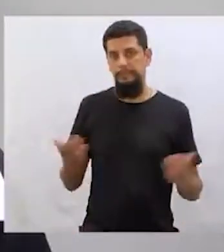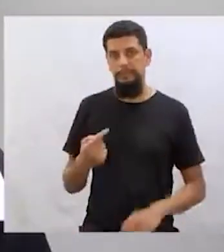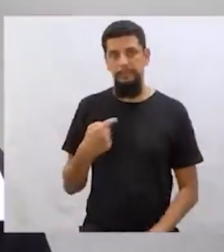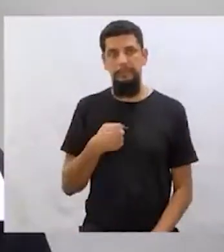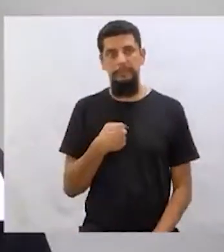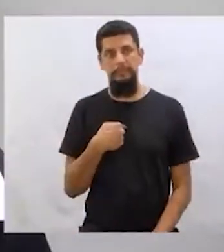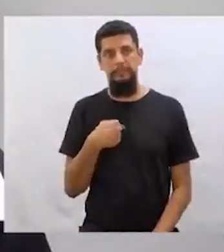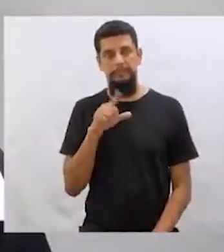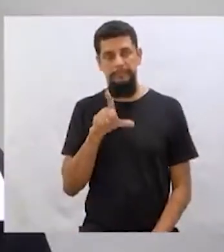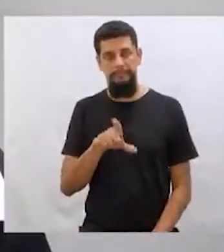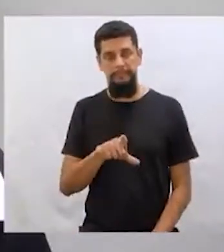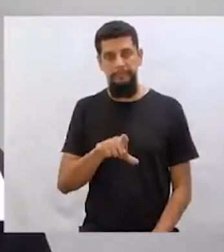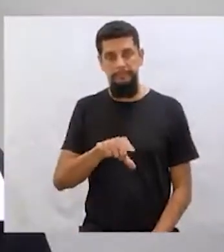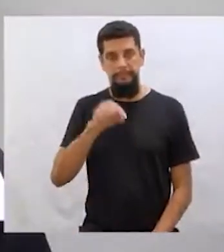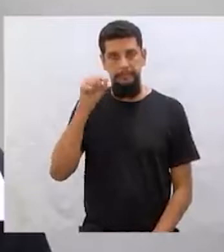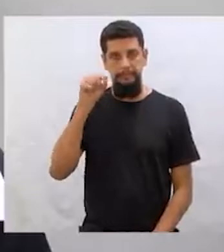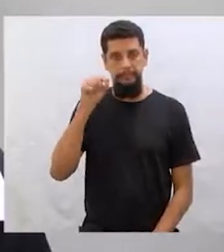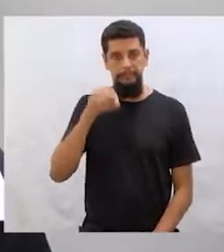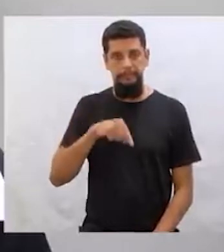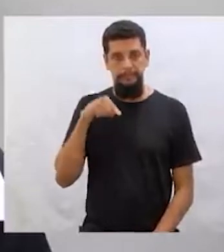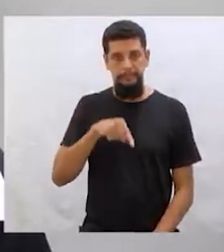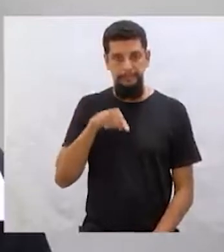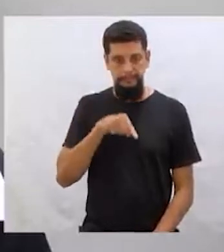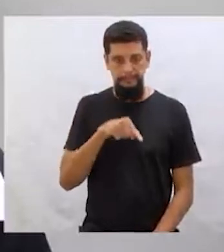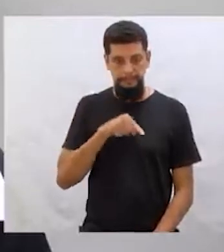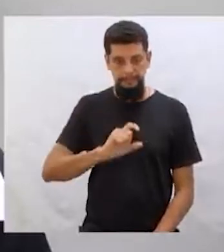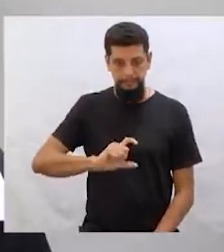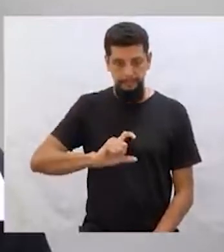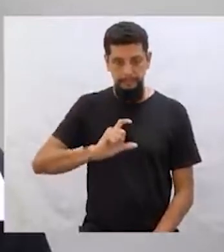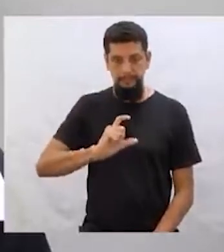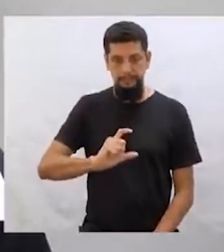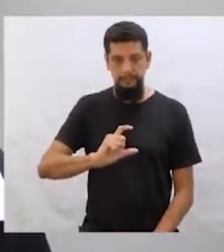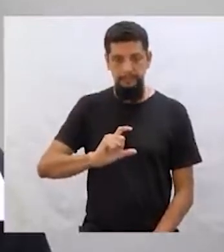Agora eu vou escolher essa daqui.